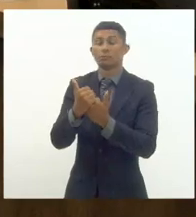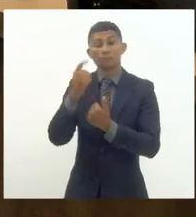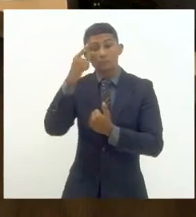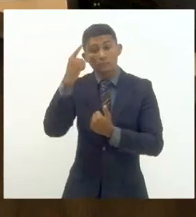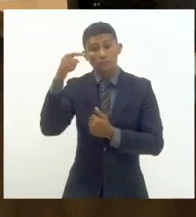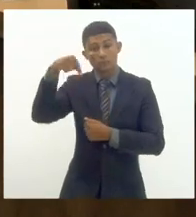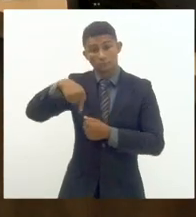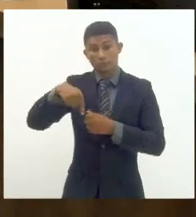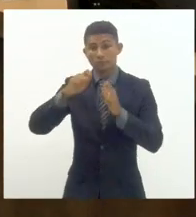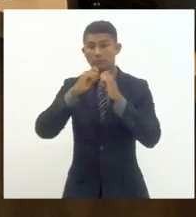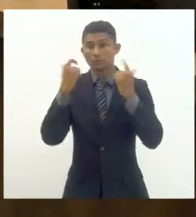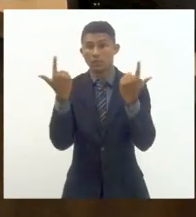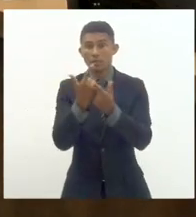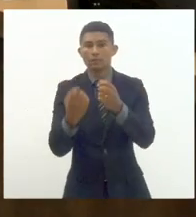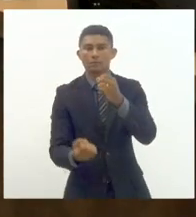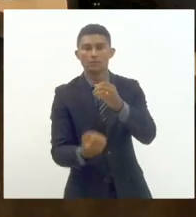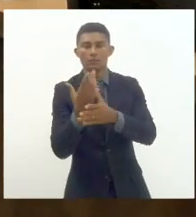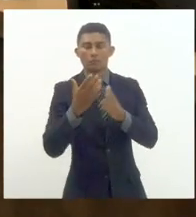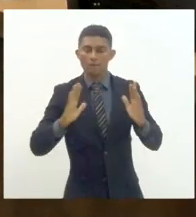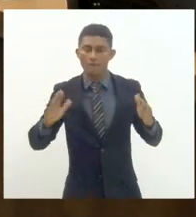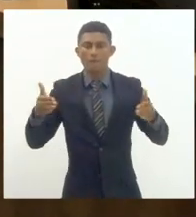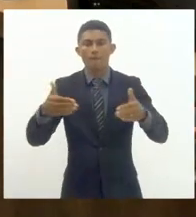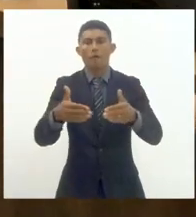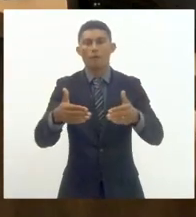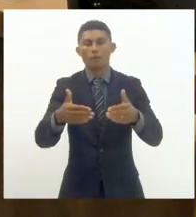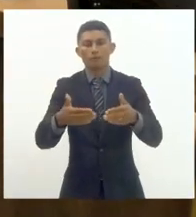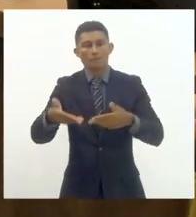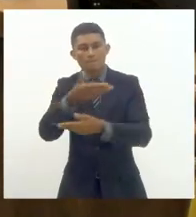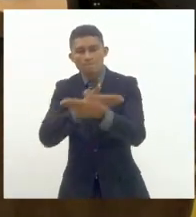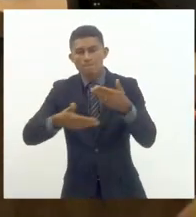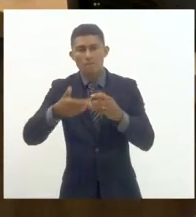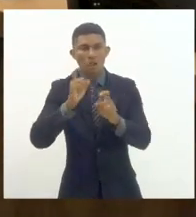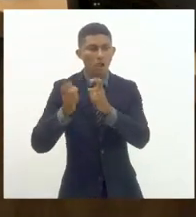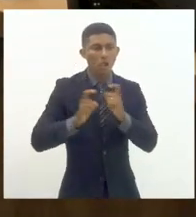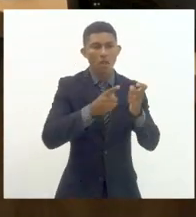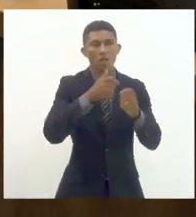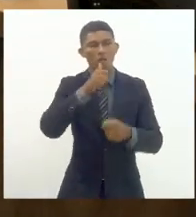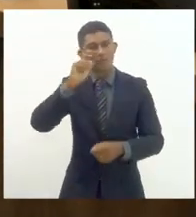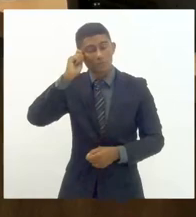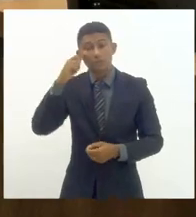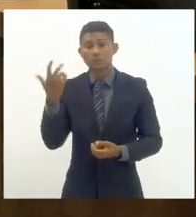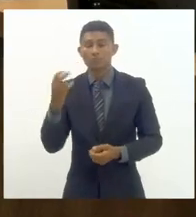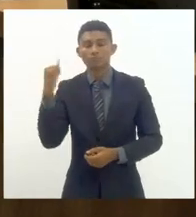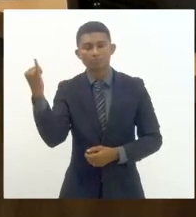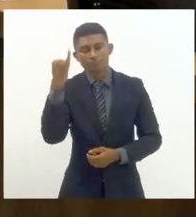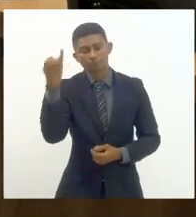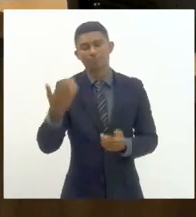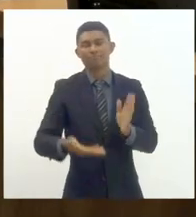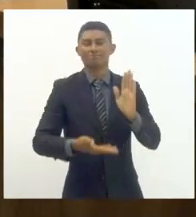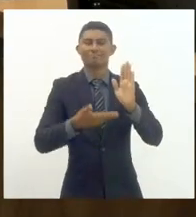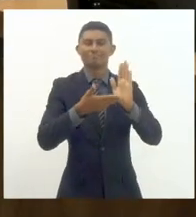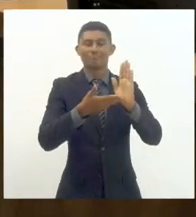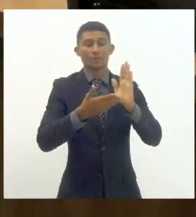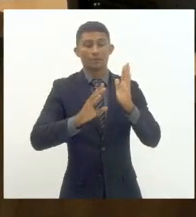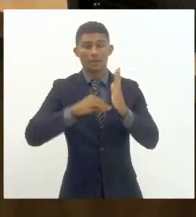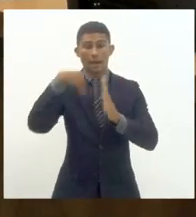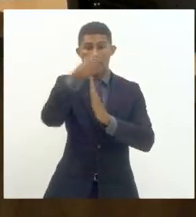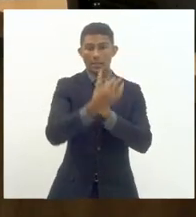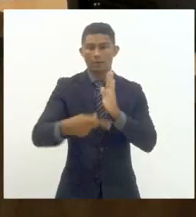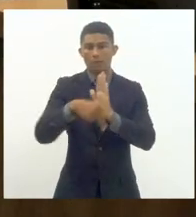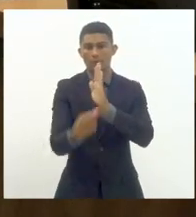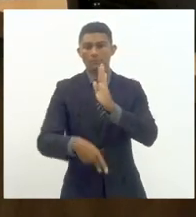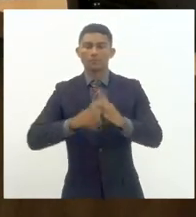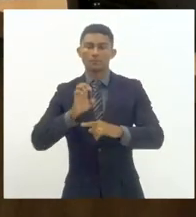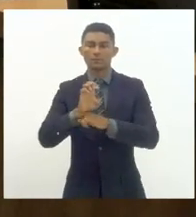casa instituiu o Fórum Permanente de Diálogo com as Mulheres Negras, e, portanto, é mais do que óbvio que a gente aprove no calendário do Estado uma